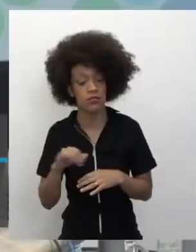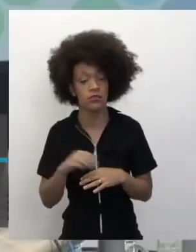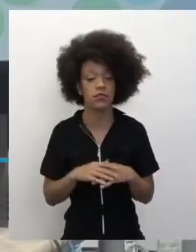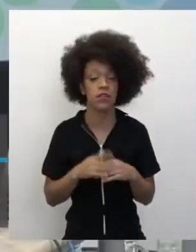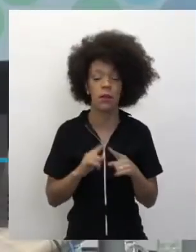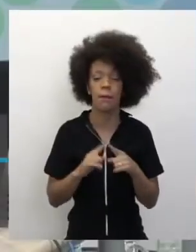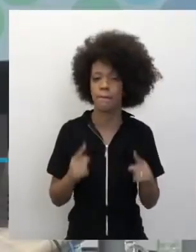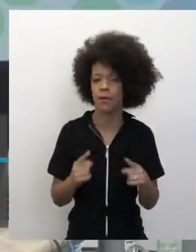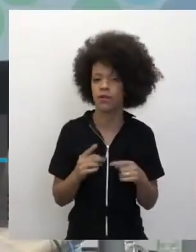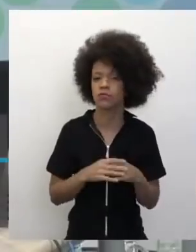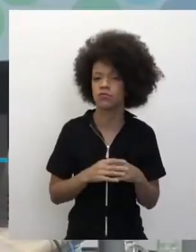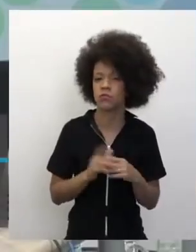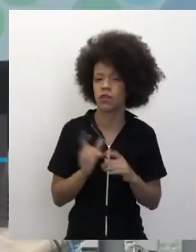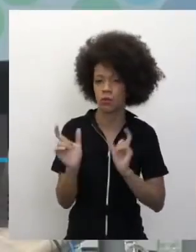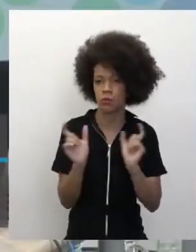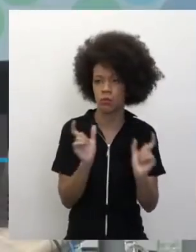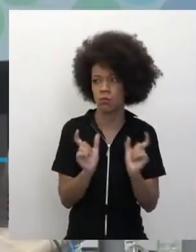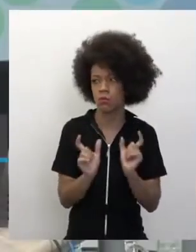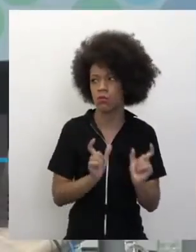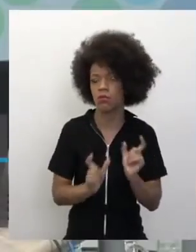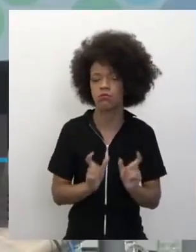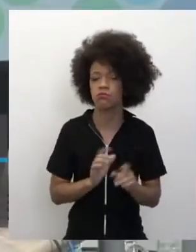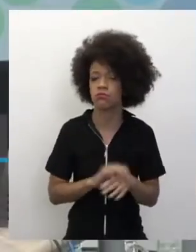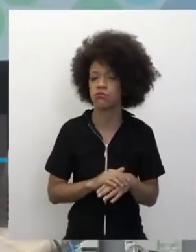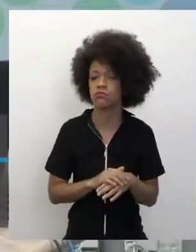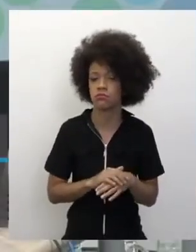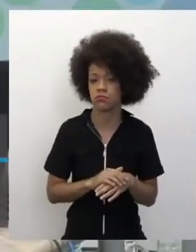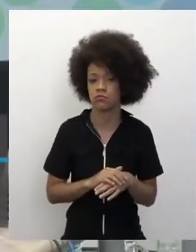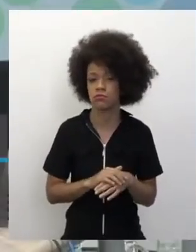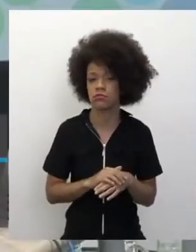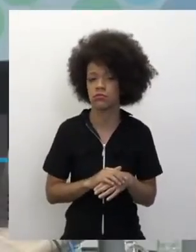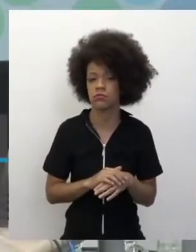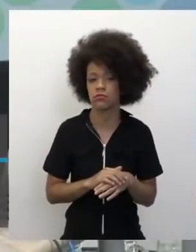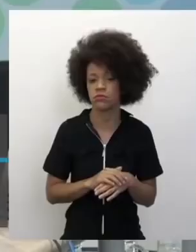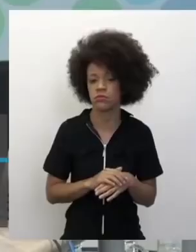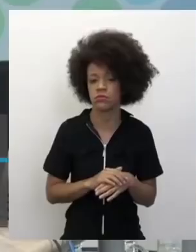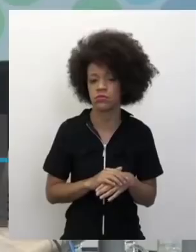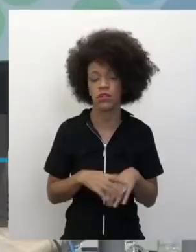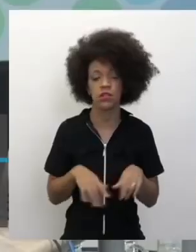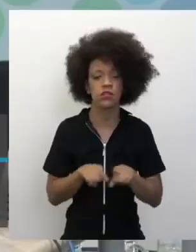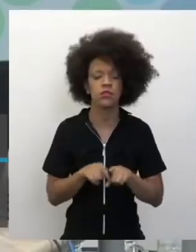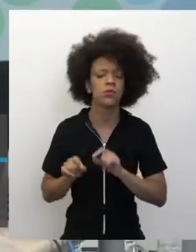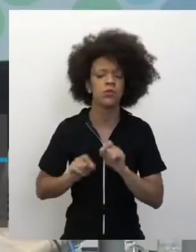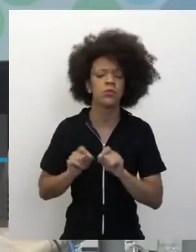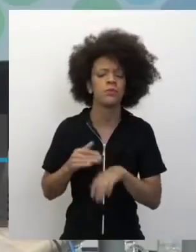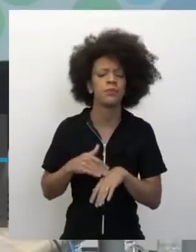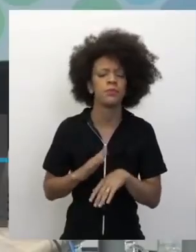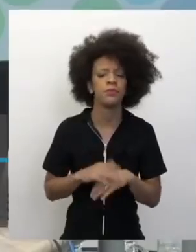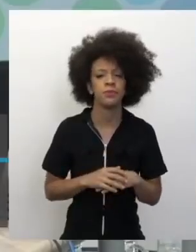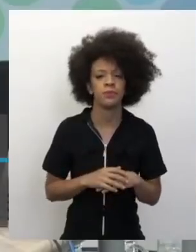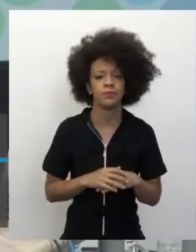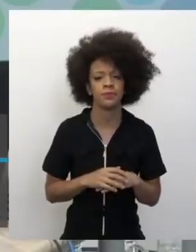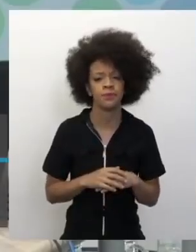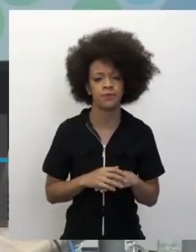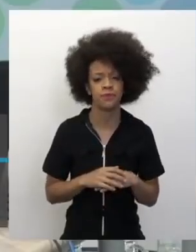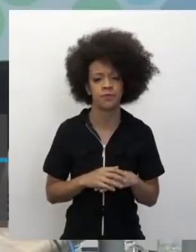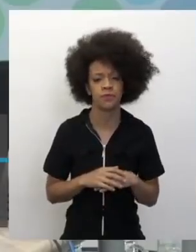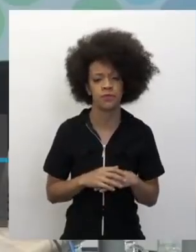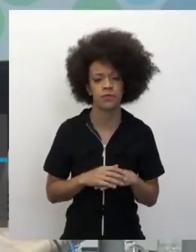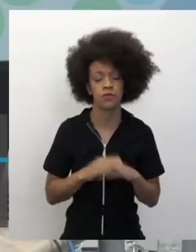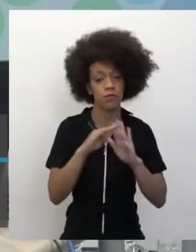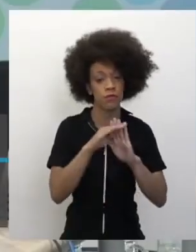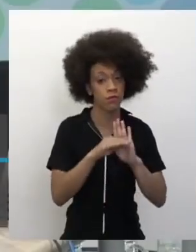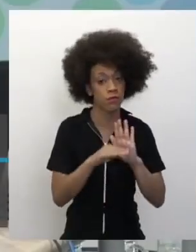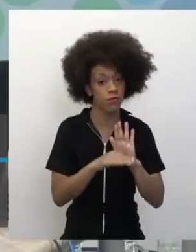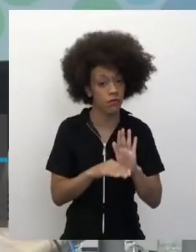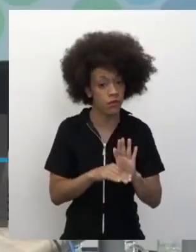ligando palavras, não ligando orações, né? O que mais? A estrutura,